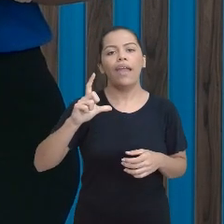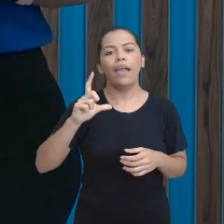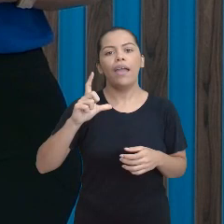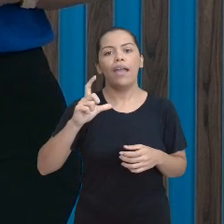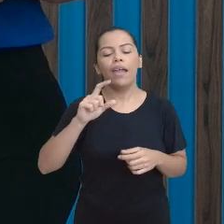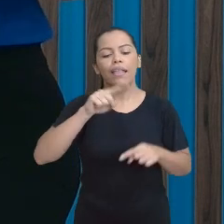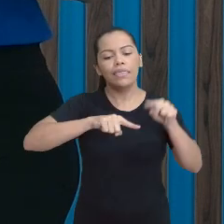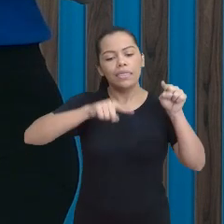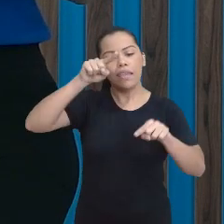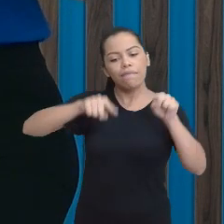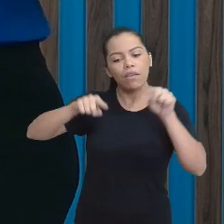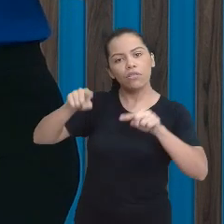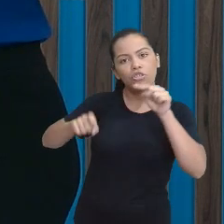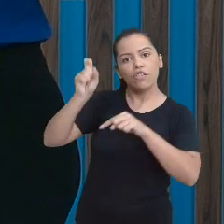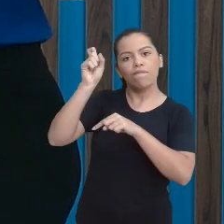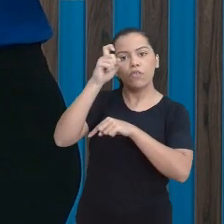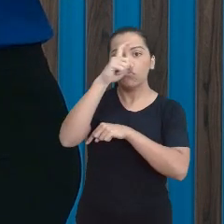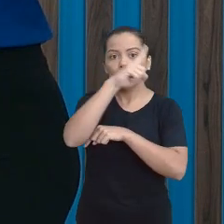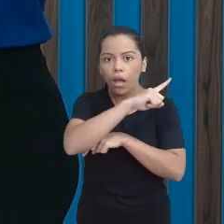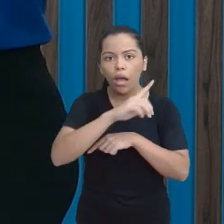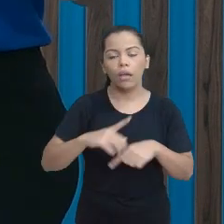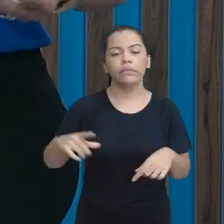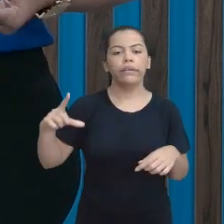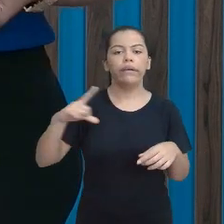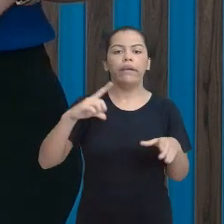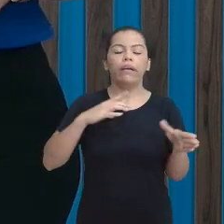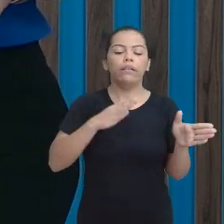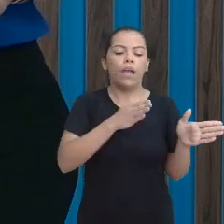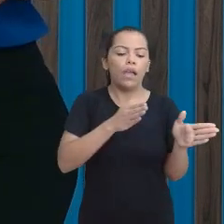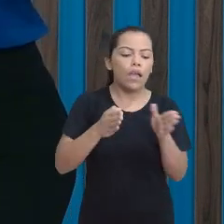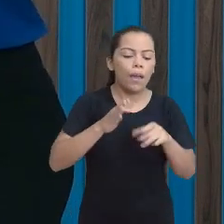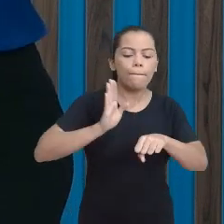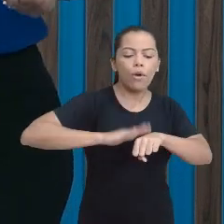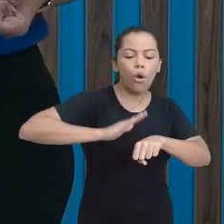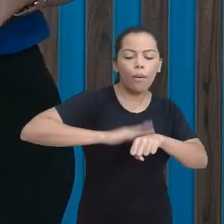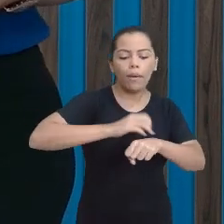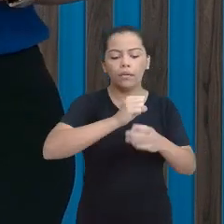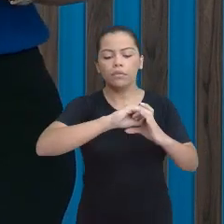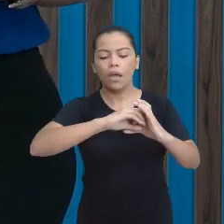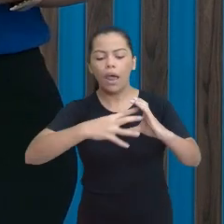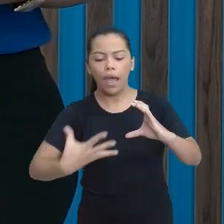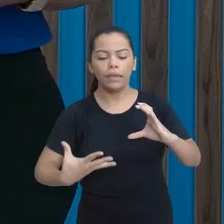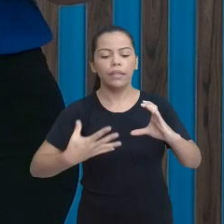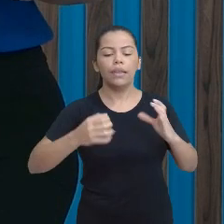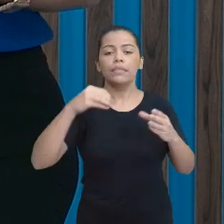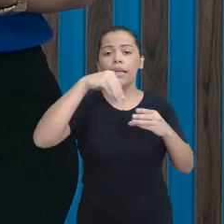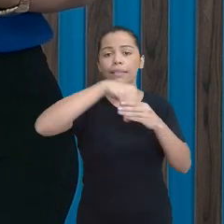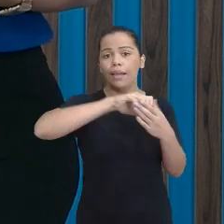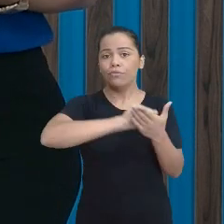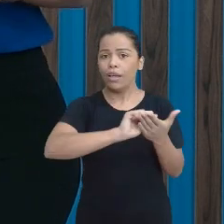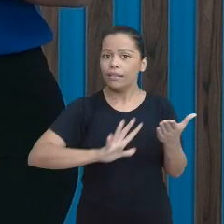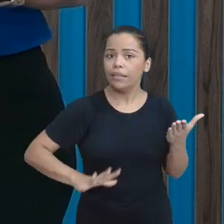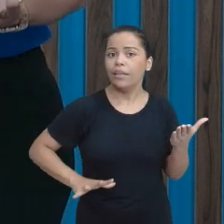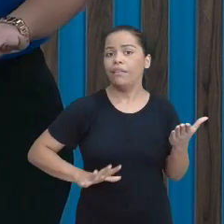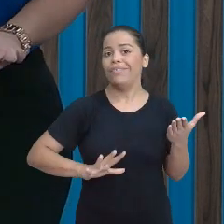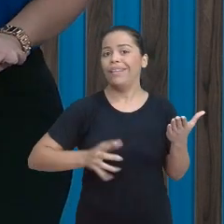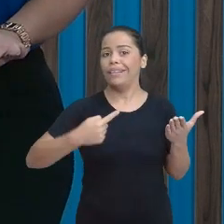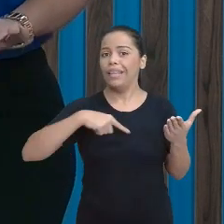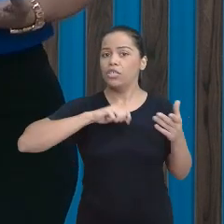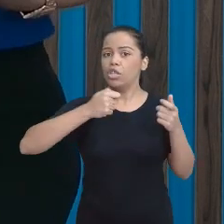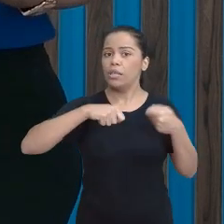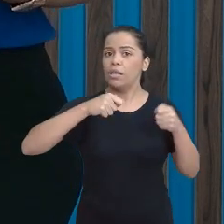dificuldade, né? Existem fases, momentos e características na atividade que exigem da gente uma